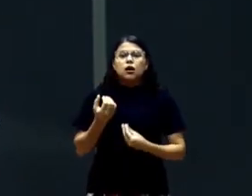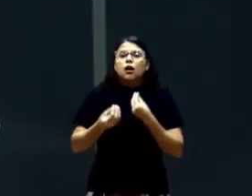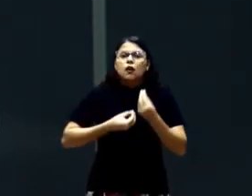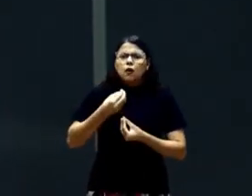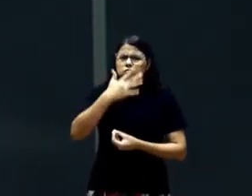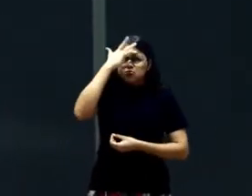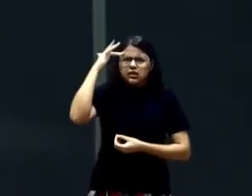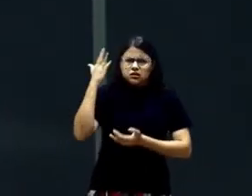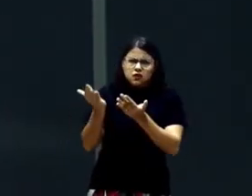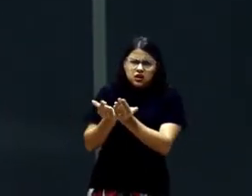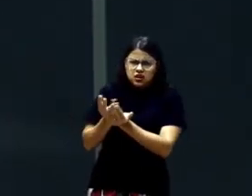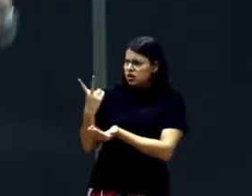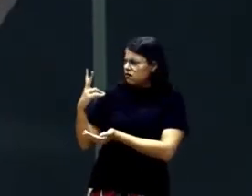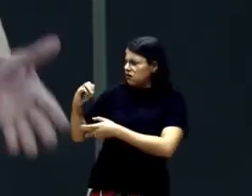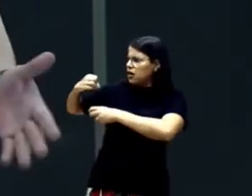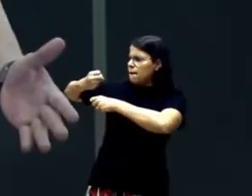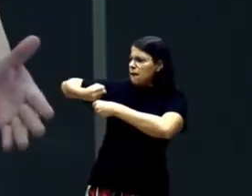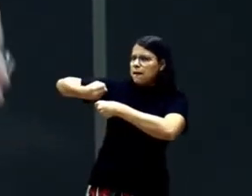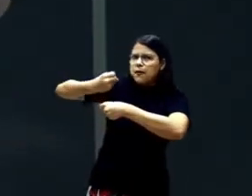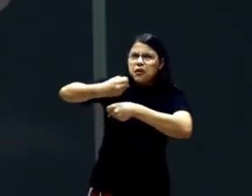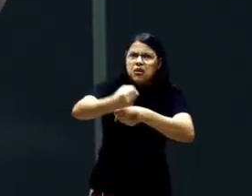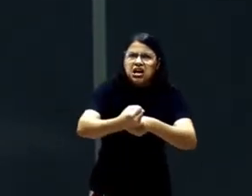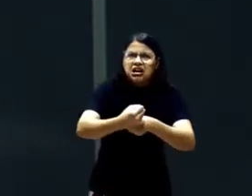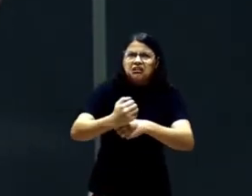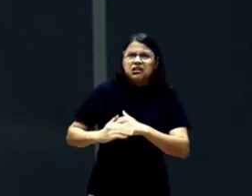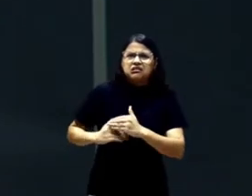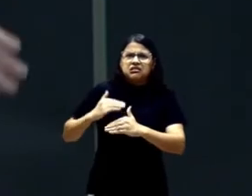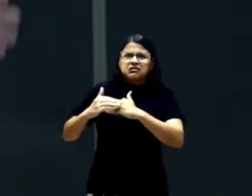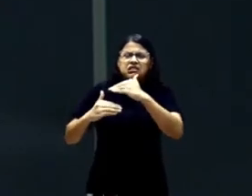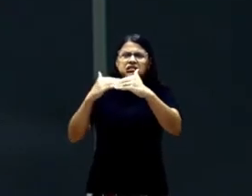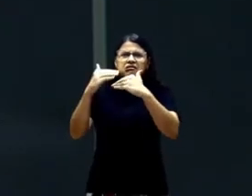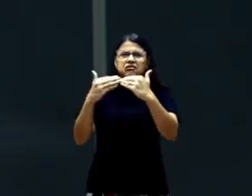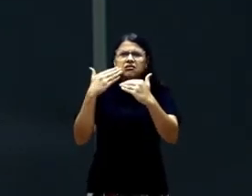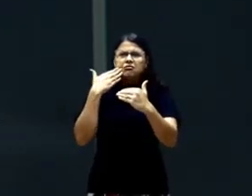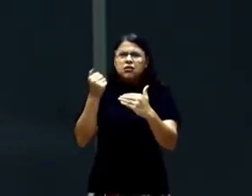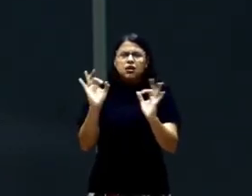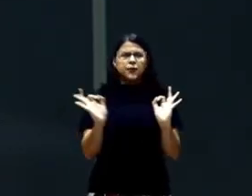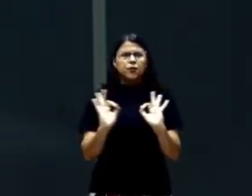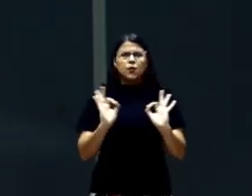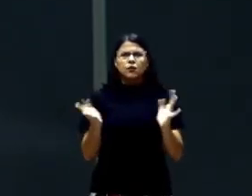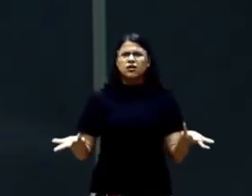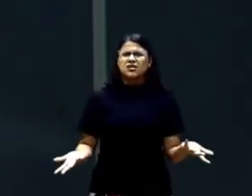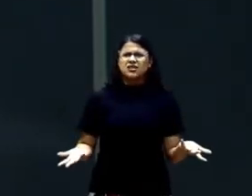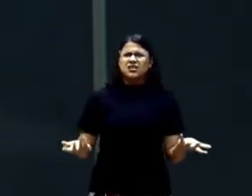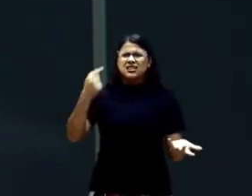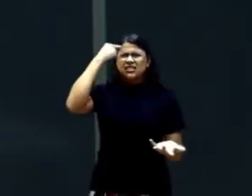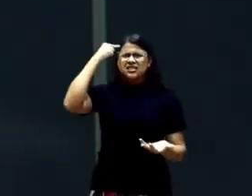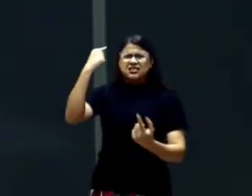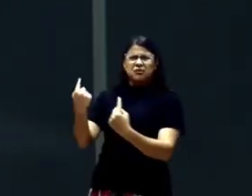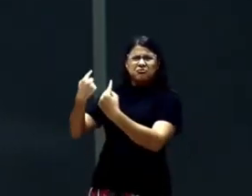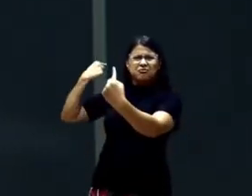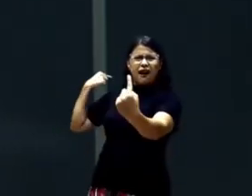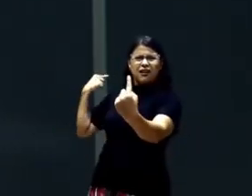evoluiu? Como pode você estar 20 anos na igreja e ter no mesmo pensamento ruim contra o irmão? Não, ser